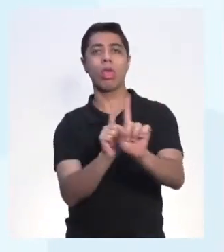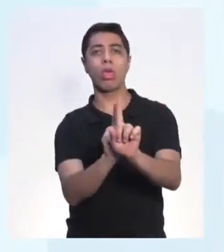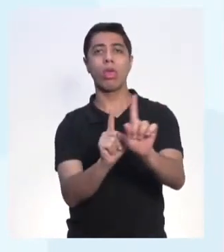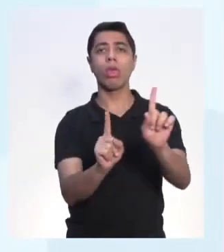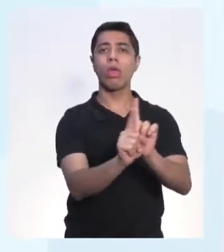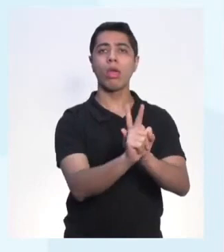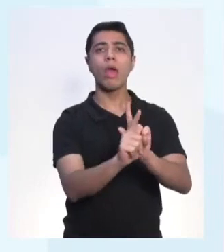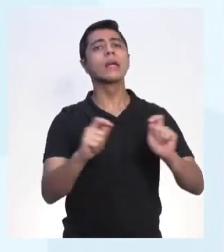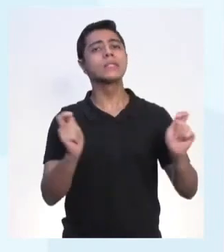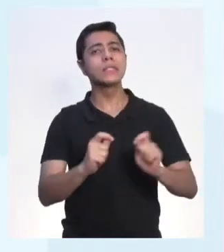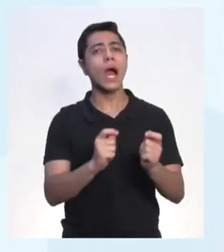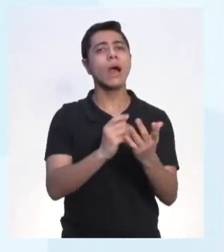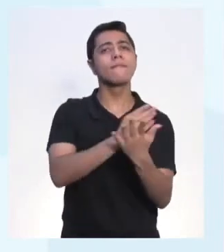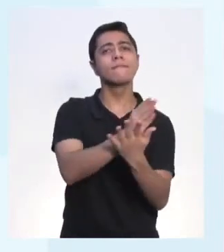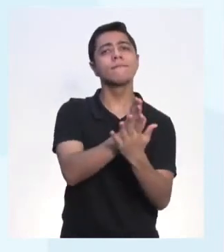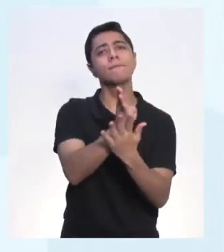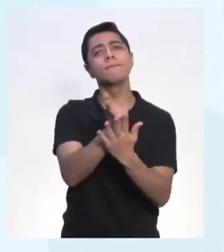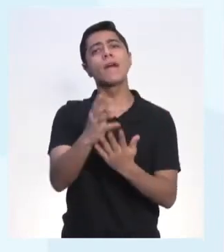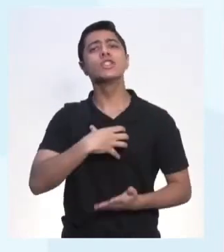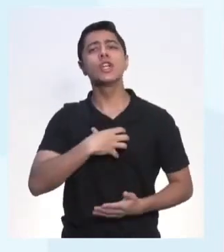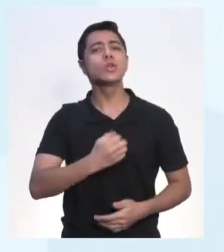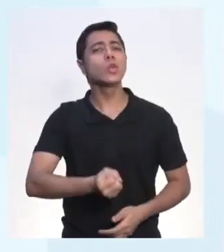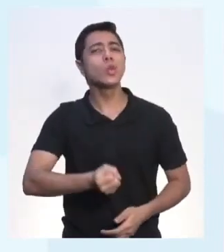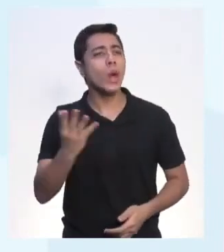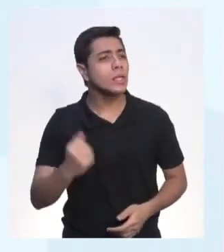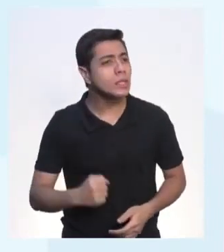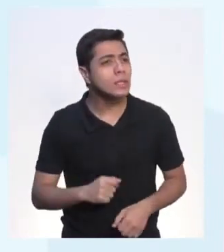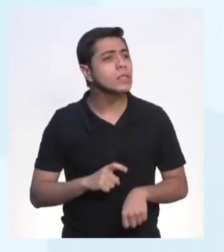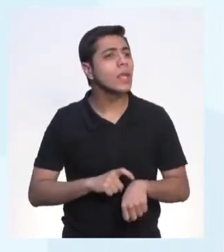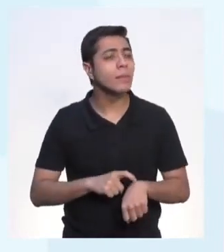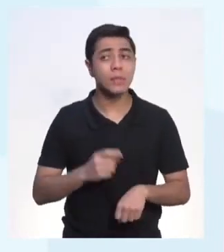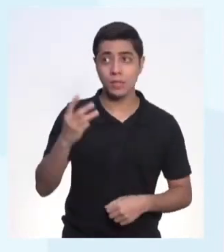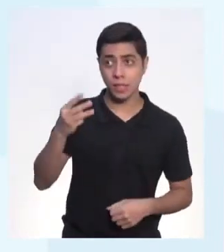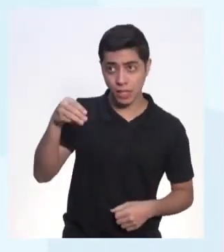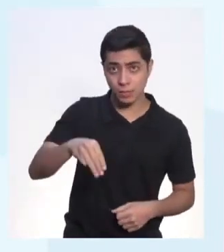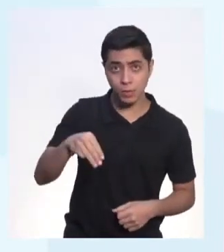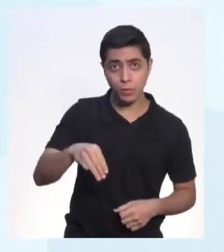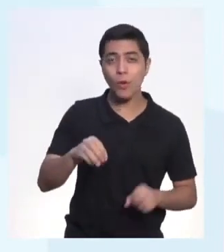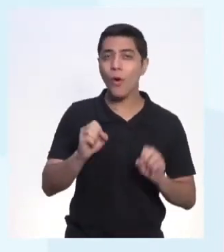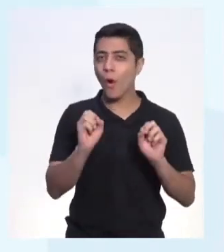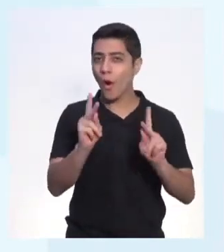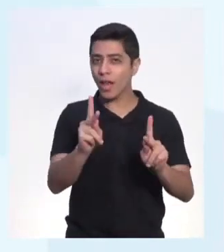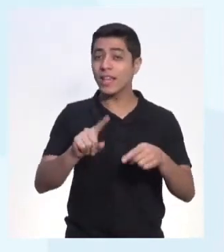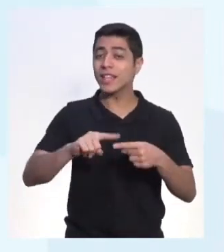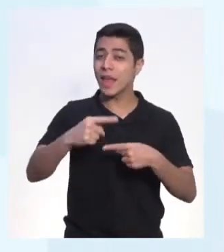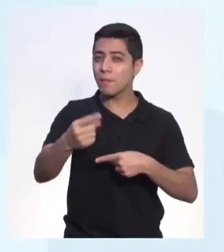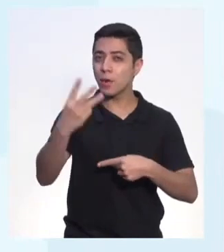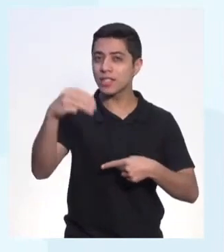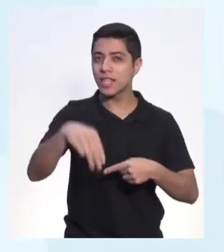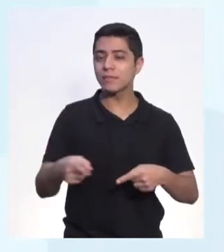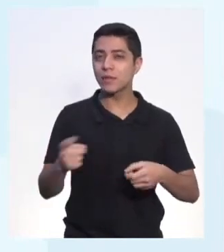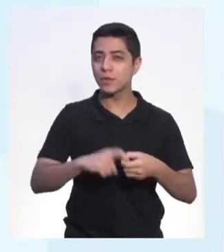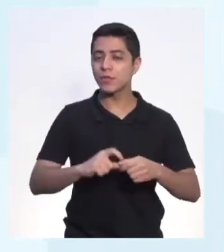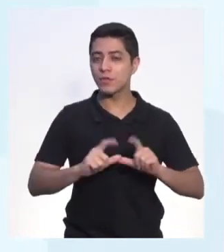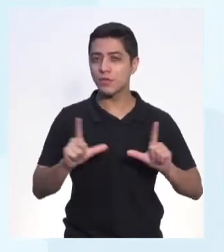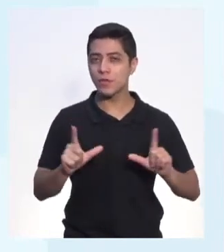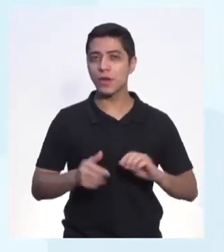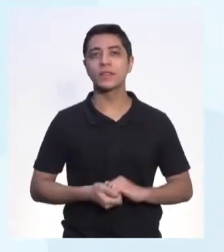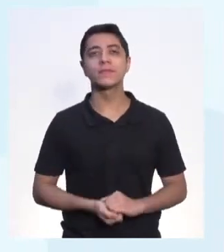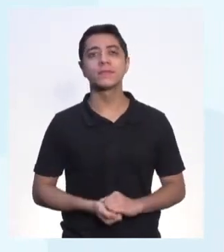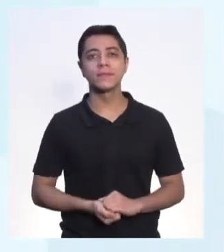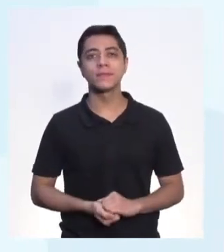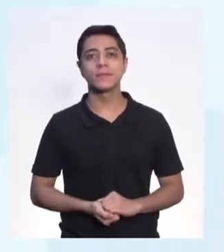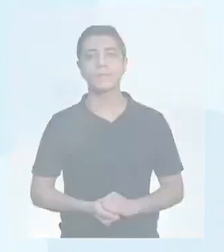tempo eles terão para essa atividade? Eles terão 3 minutos, professora Inês. Ok, voltamos em 3 minutos.